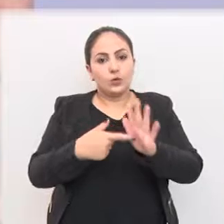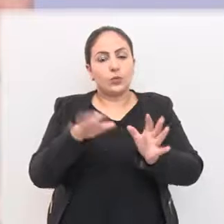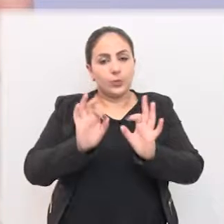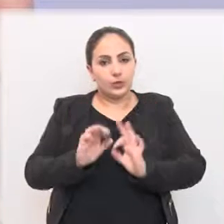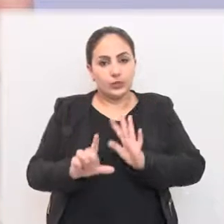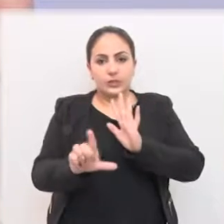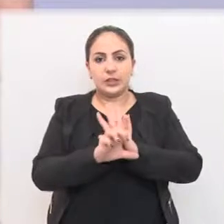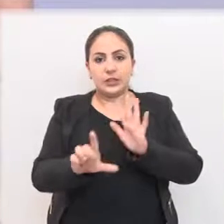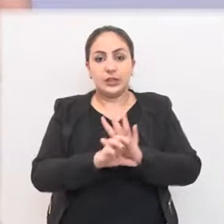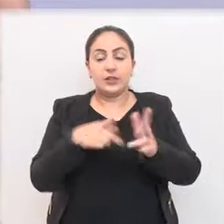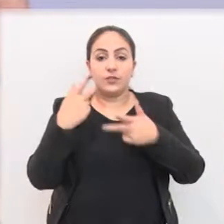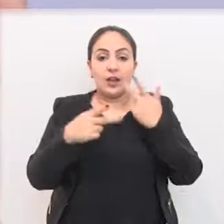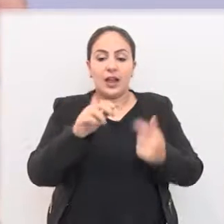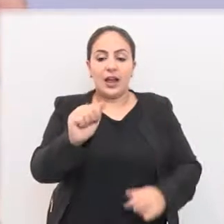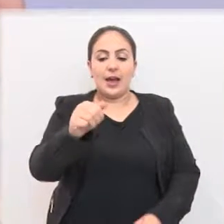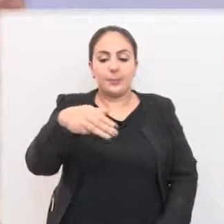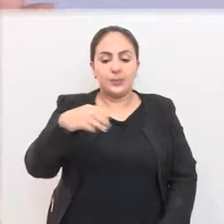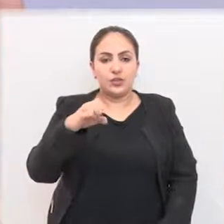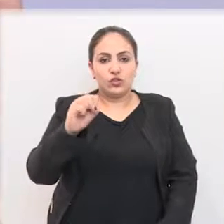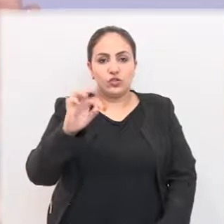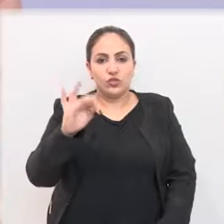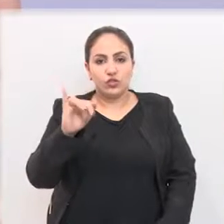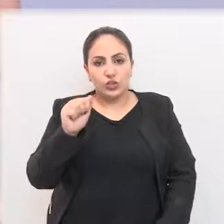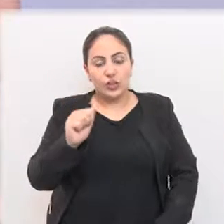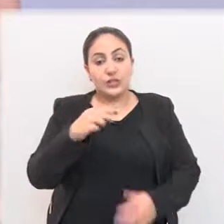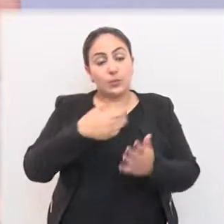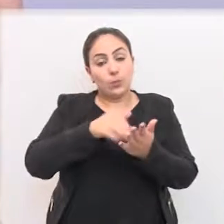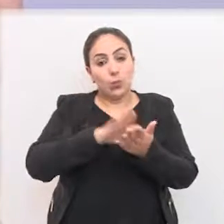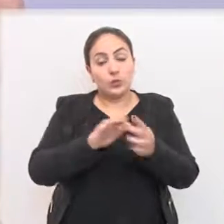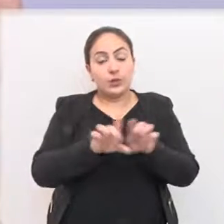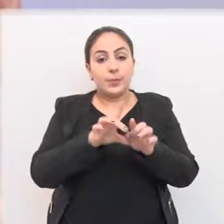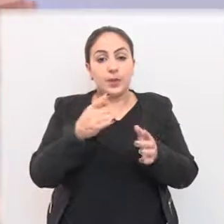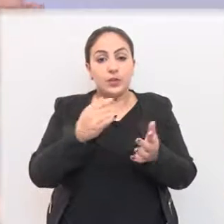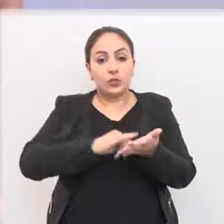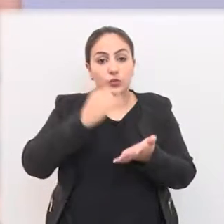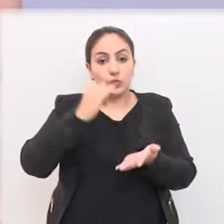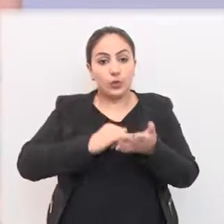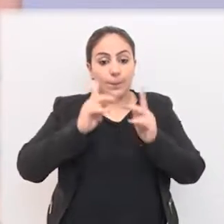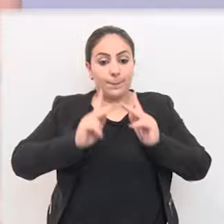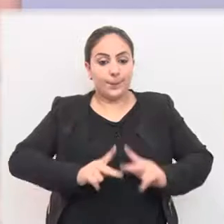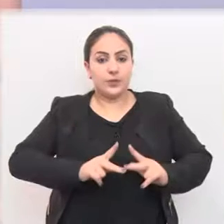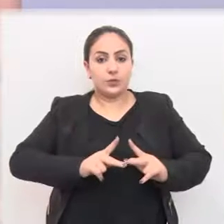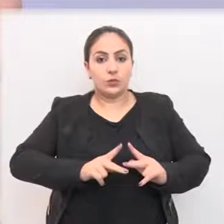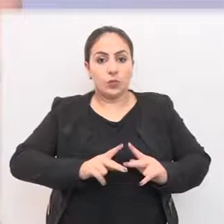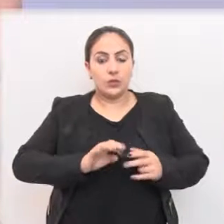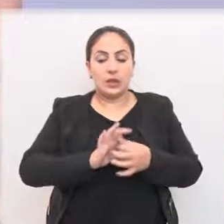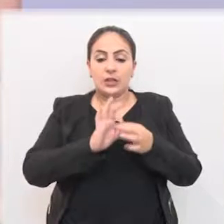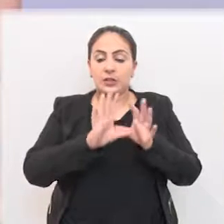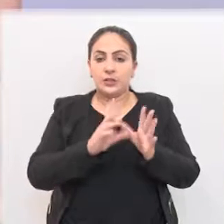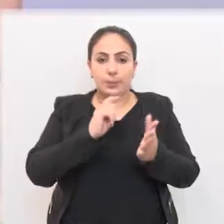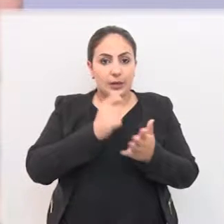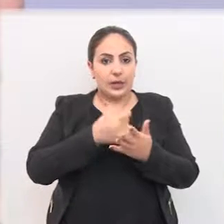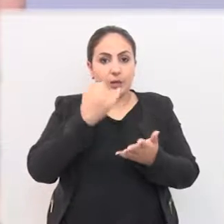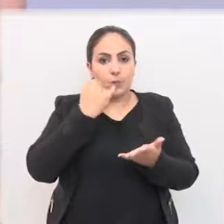projeto de lei que determina a anistia de multas e juros de pessoas legalmente isentas do